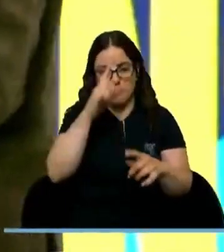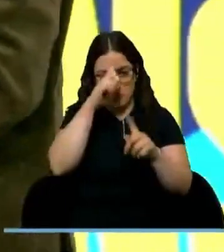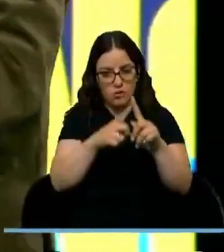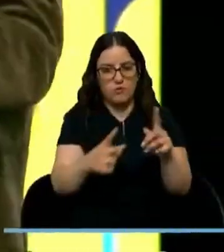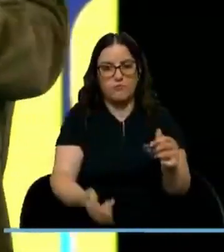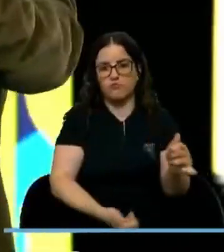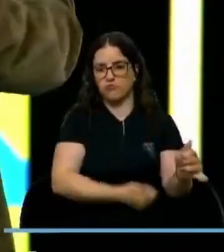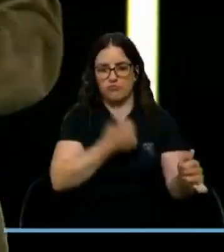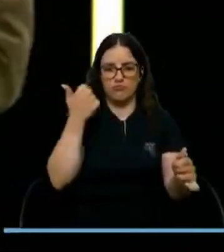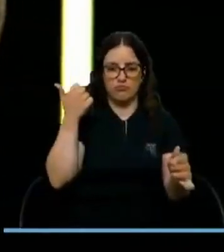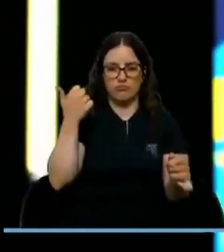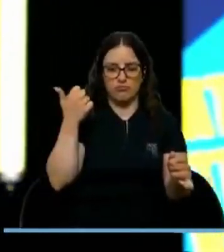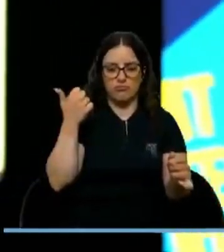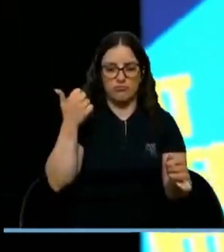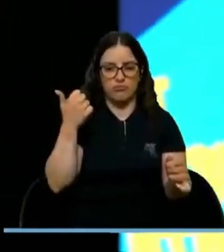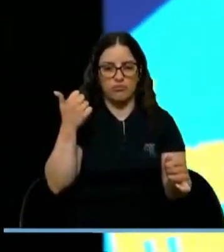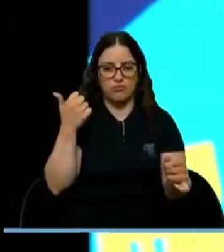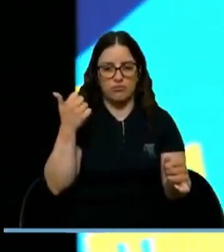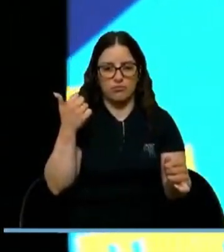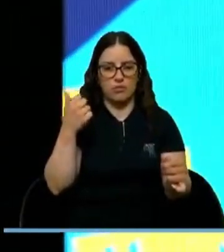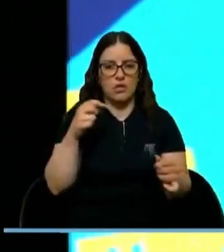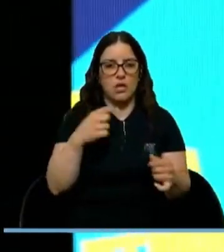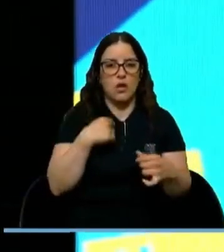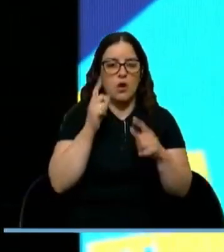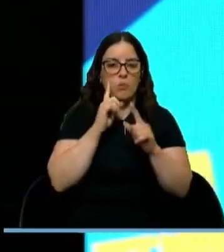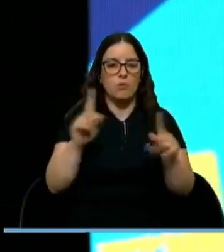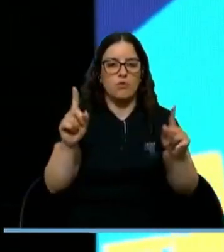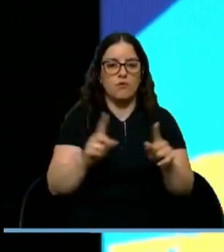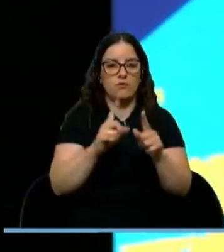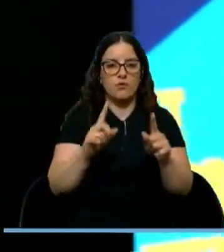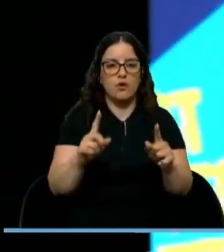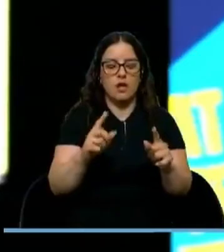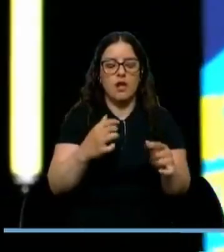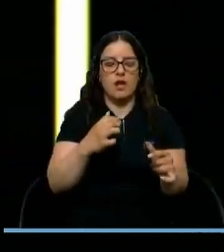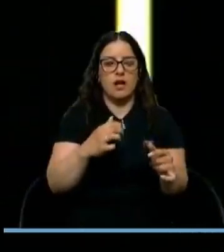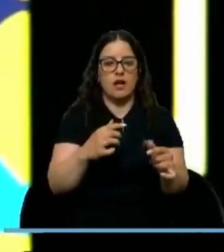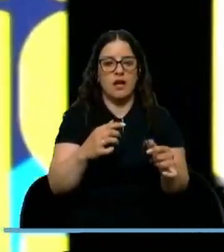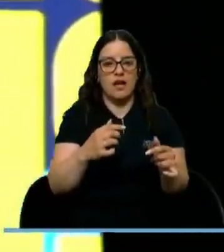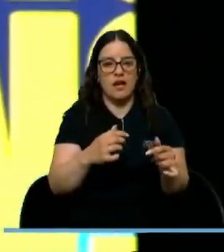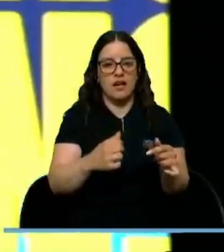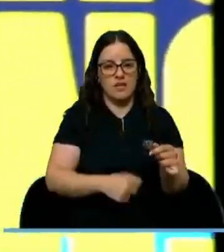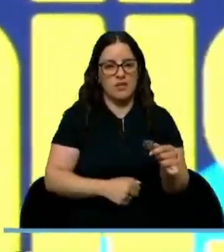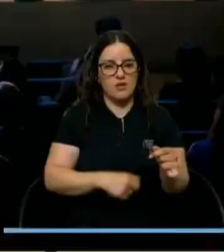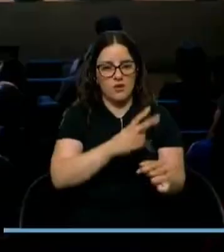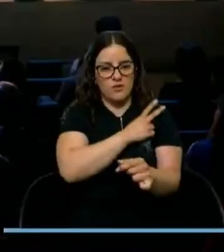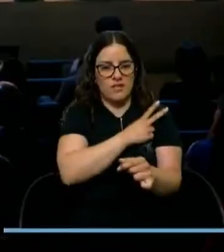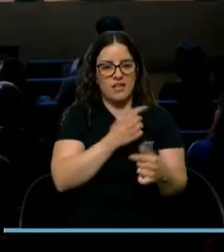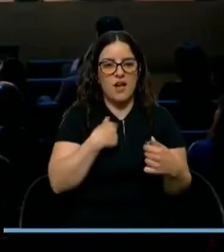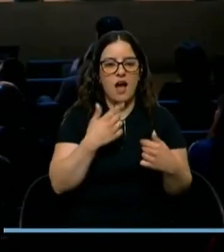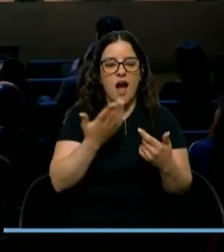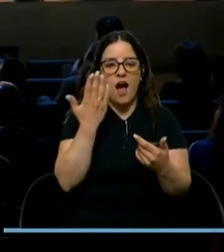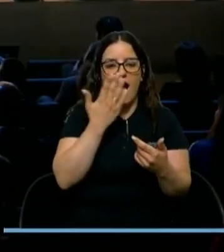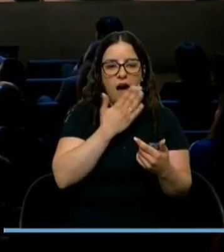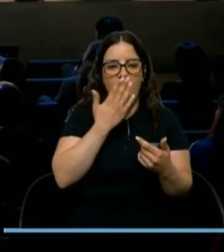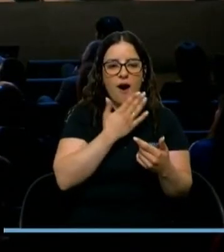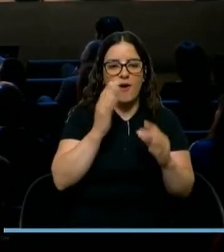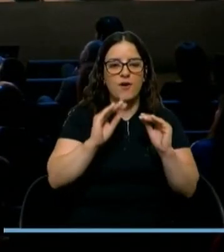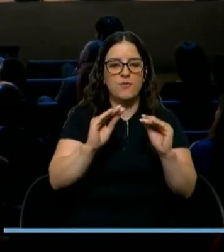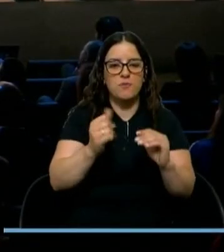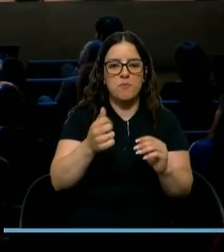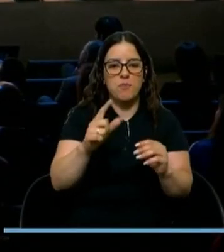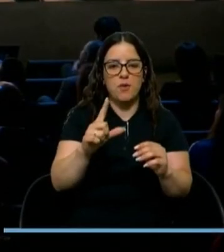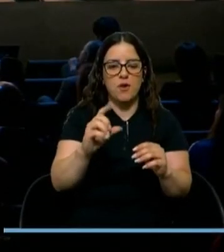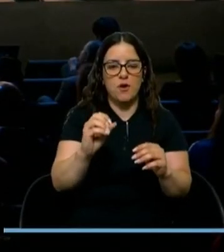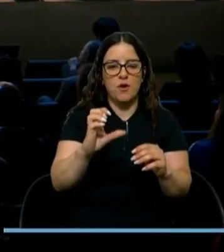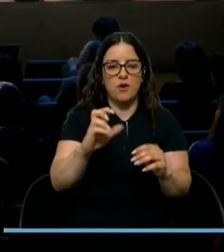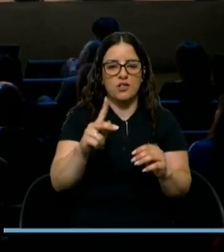bem, como sou professora católica, vou aqui dar uma aula de blockchain. Não vou dar uma aula de blockchain. Estou aqui para falar